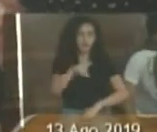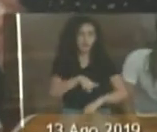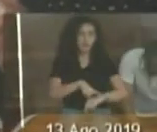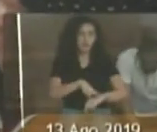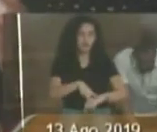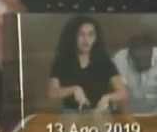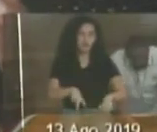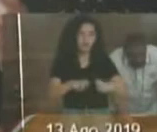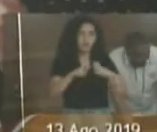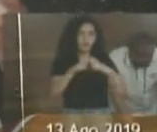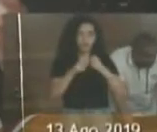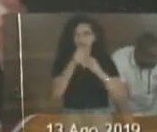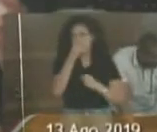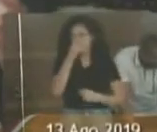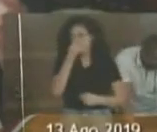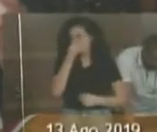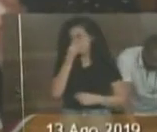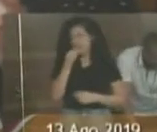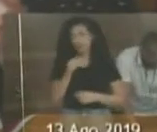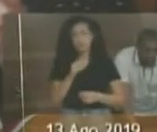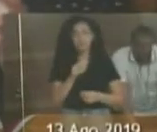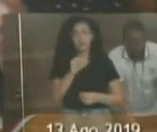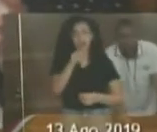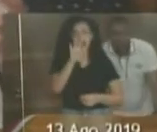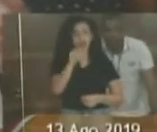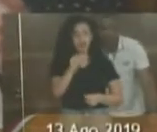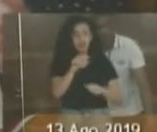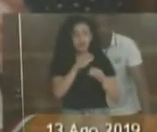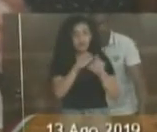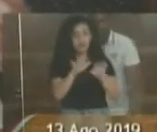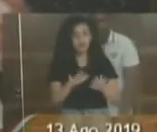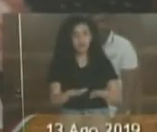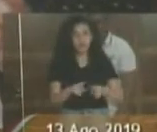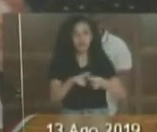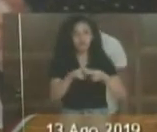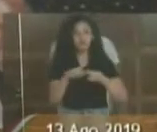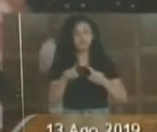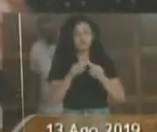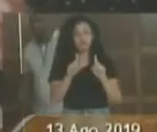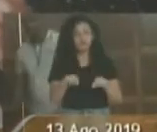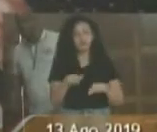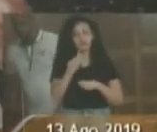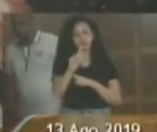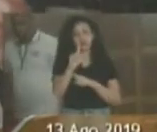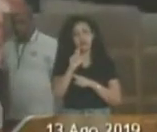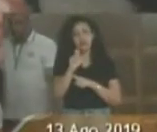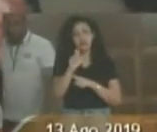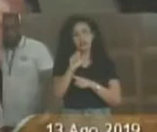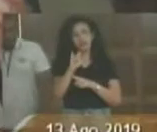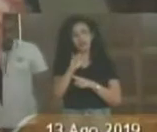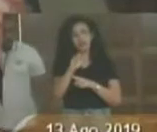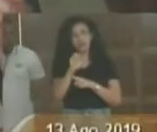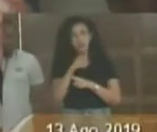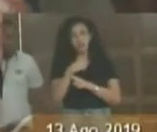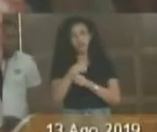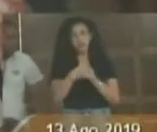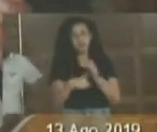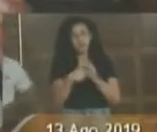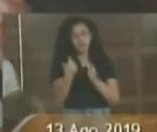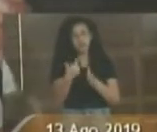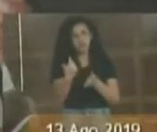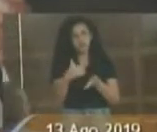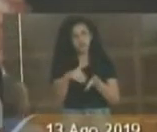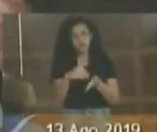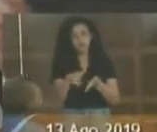no plenário presidente Benedito Adenino. Para constar, foi lavrada esta ata, que Grace Carolina de Assis Florentino, redatora